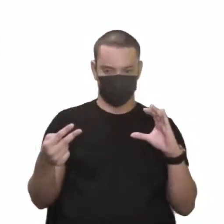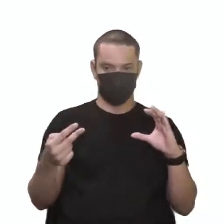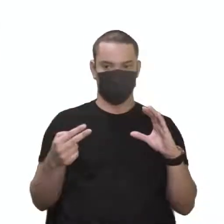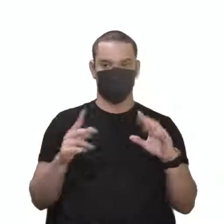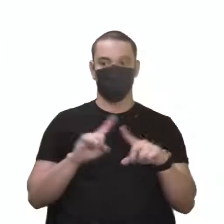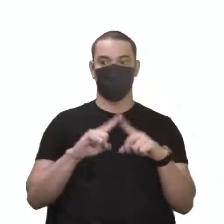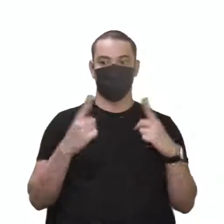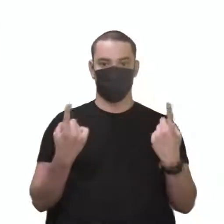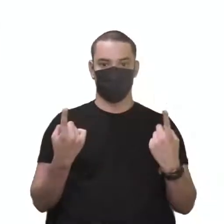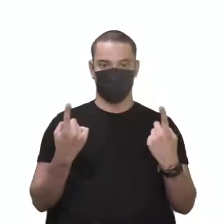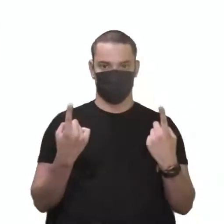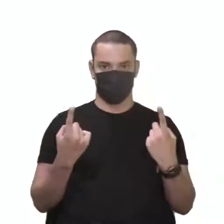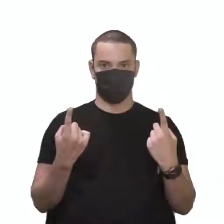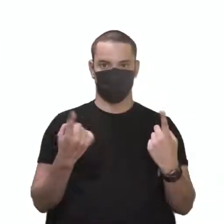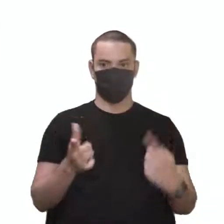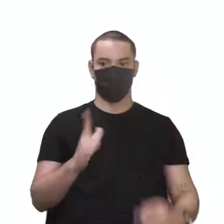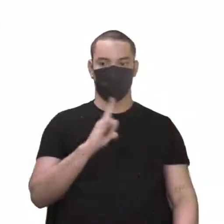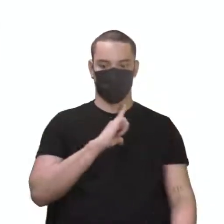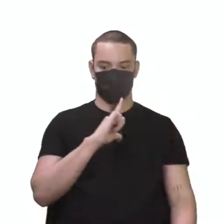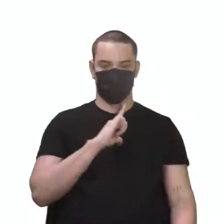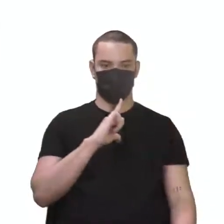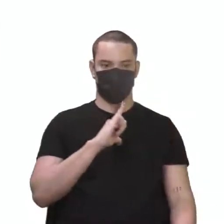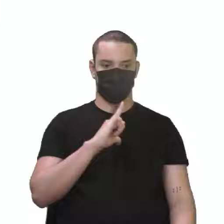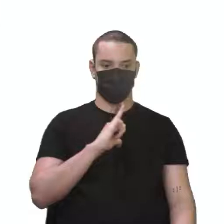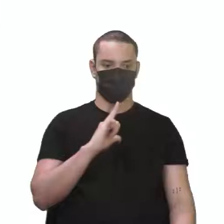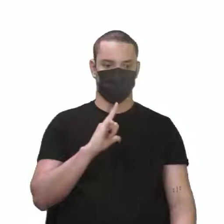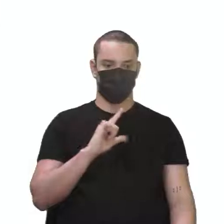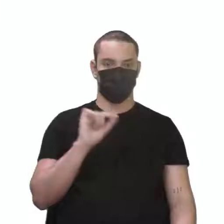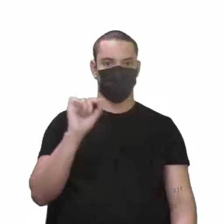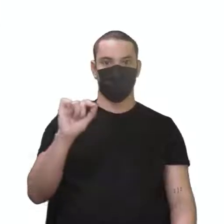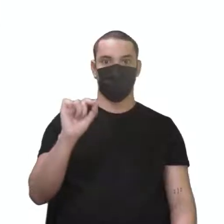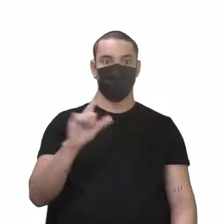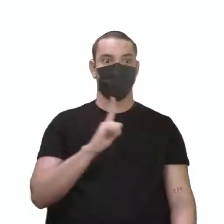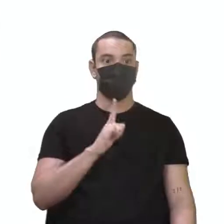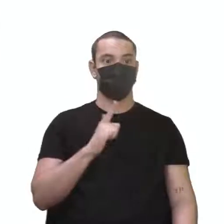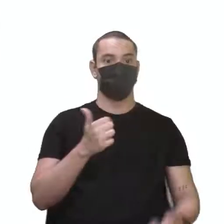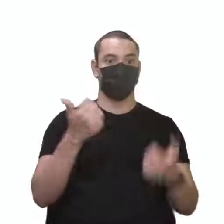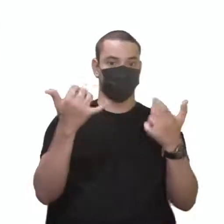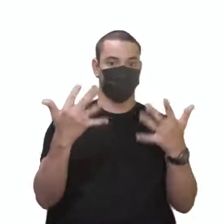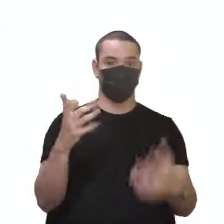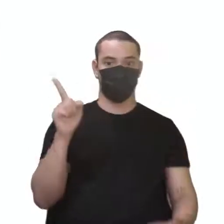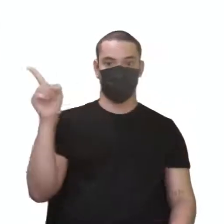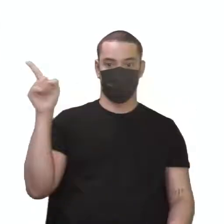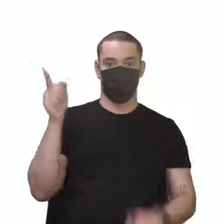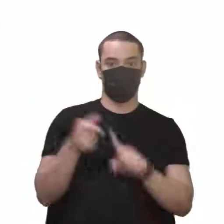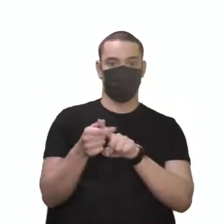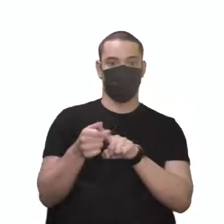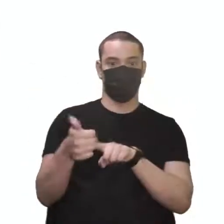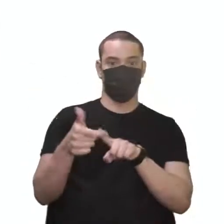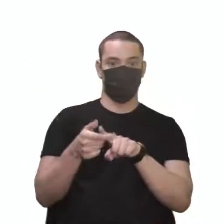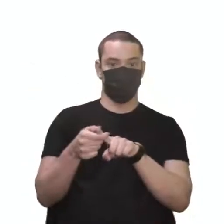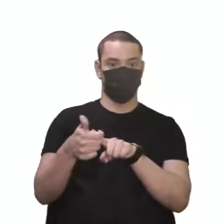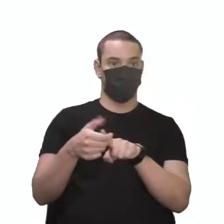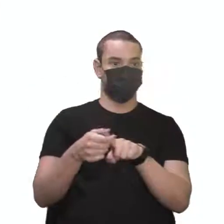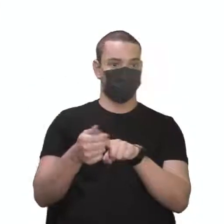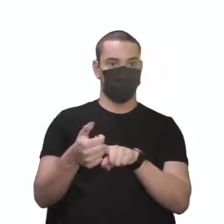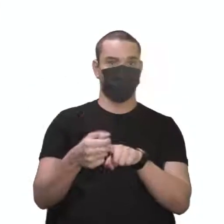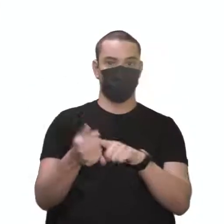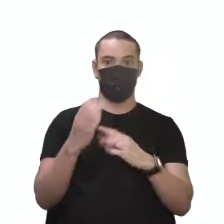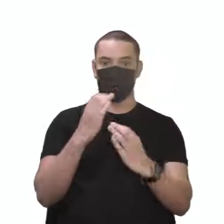Então, quando a gente tem aqui a gente está dando uma ilustração aí do milho, certo? Que a gente se